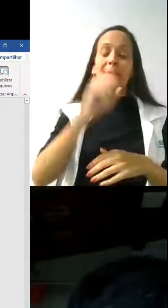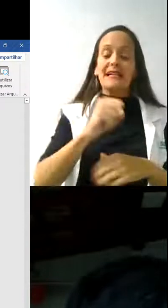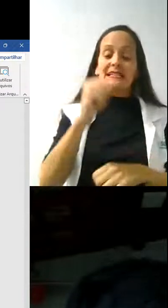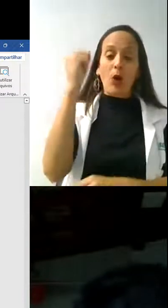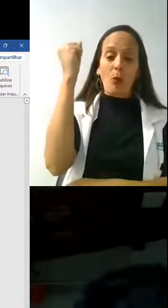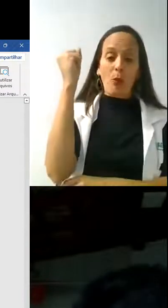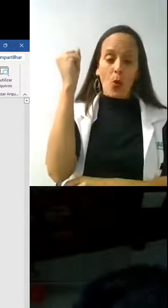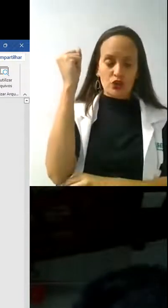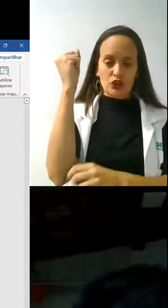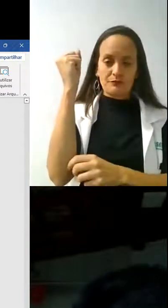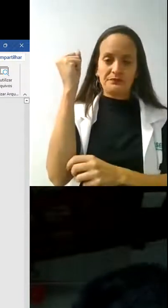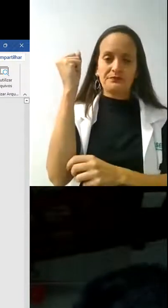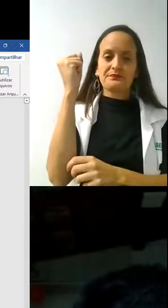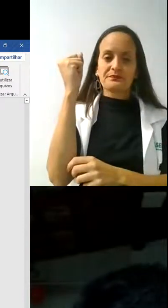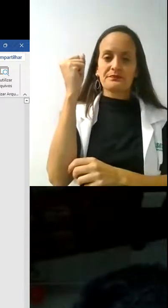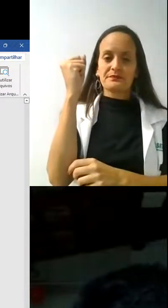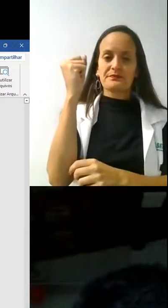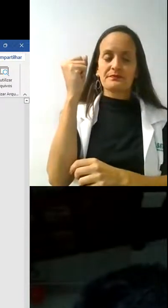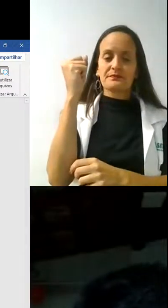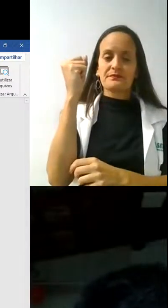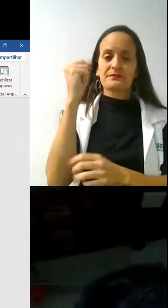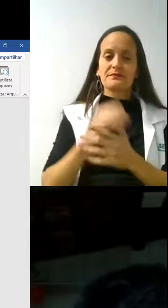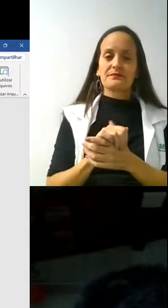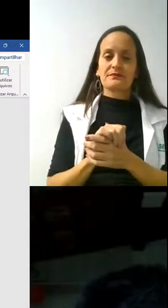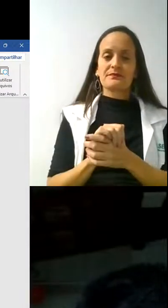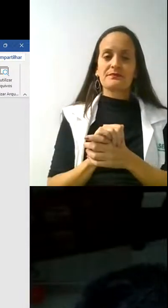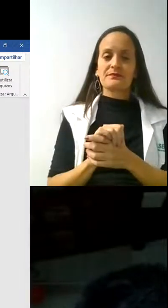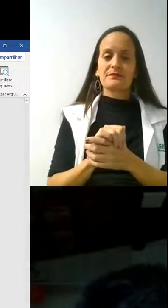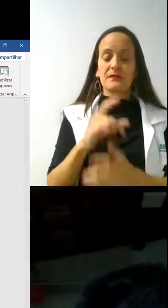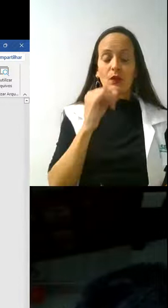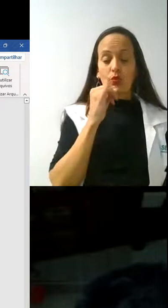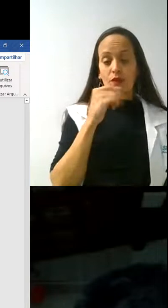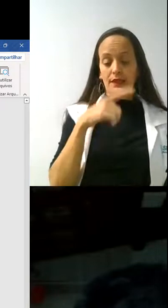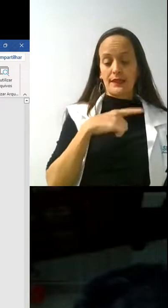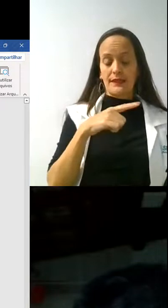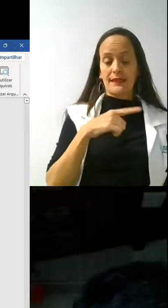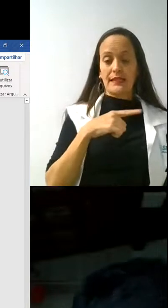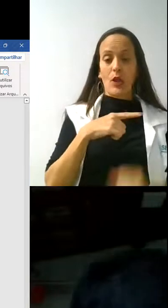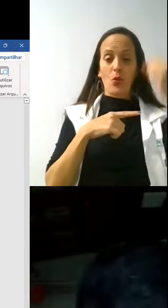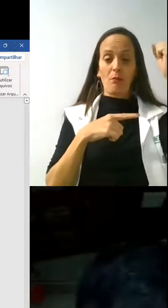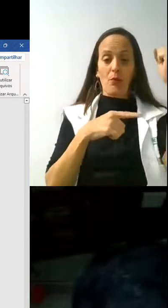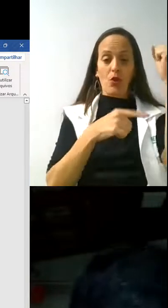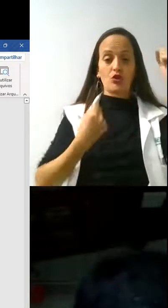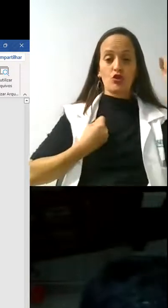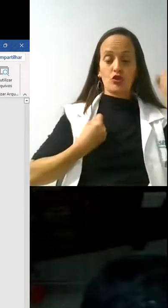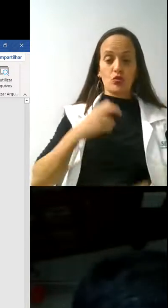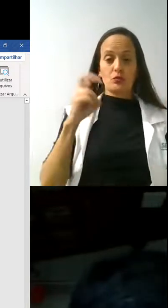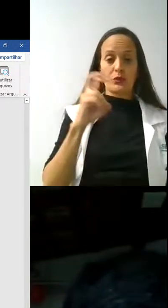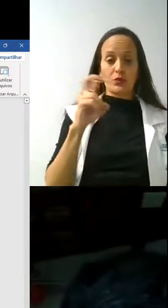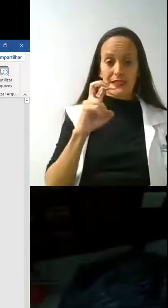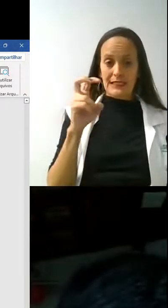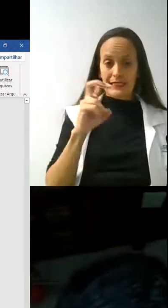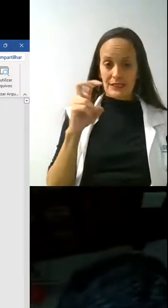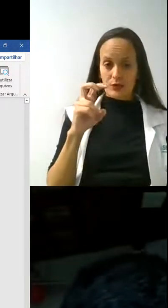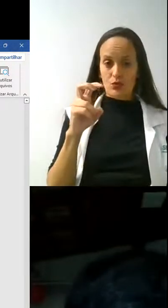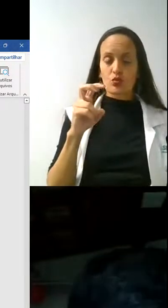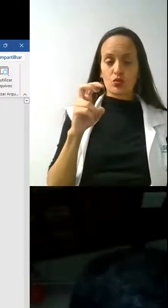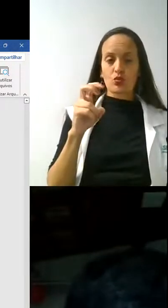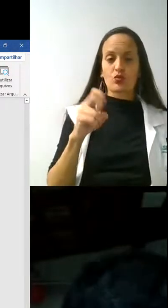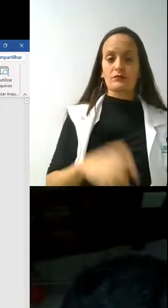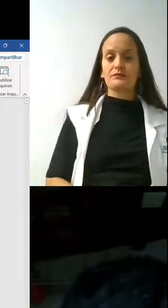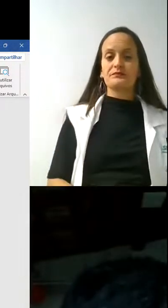poste. Então, aqui, por exemplo, ó, a gente tem um poste de número 5. Existe uma estrutura primária P3, então aqui vai ser